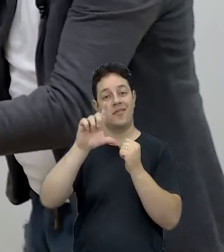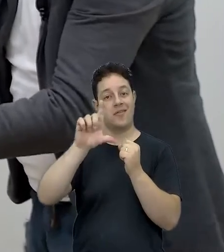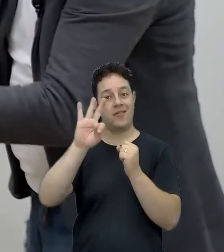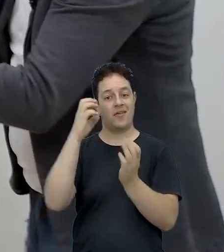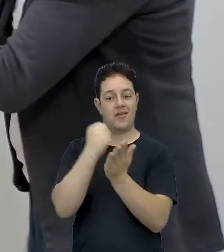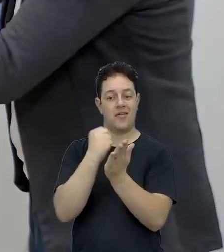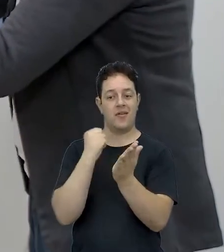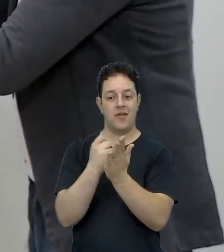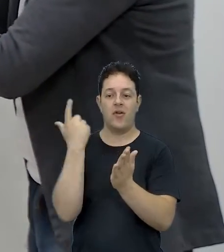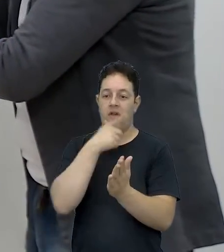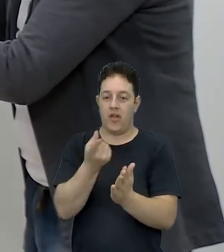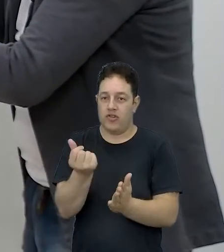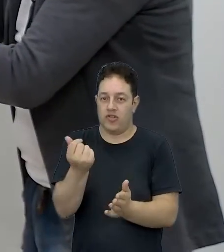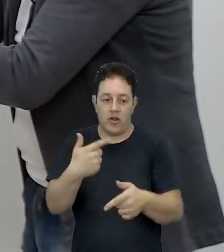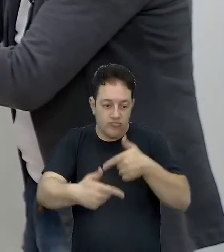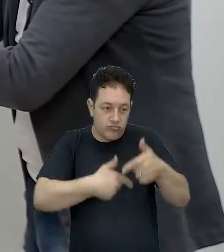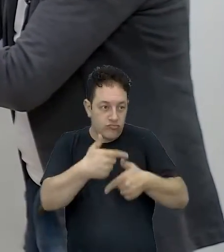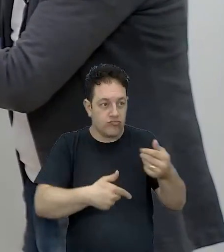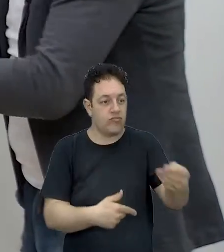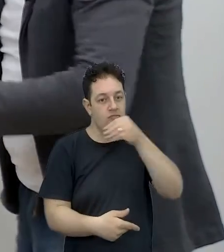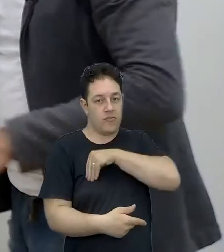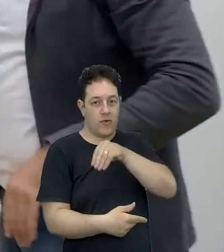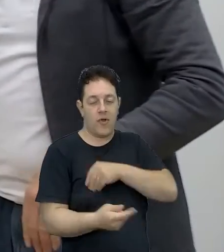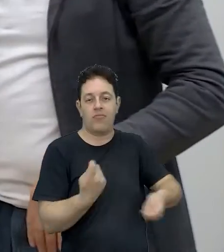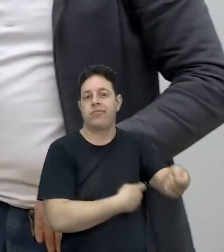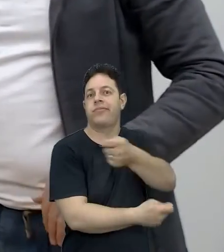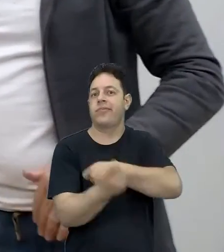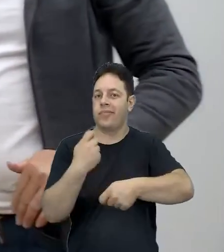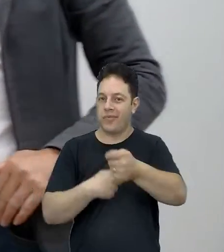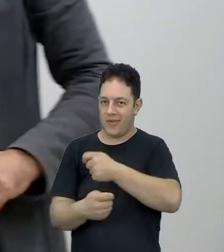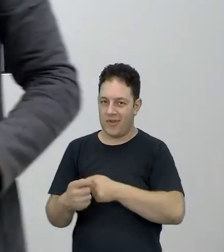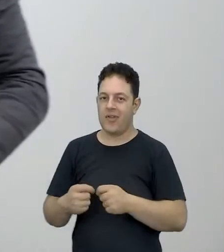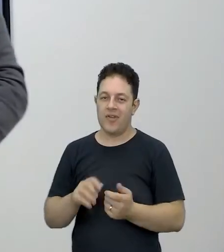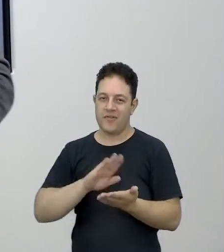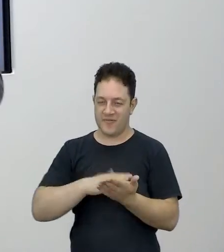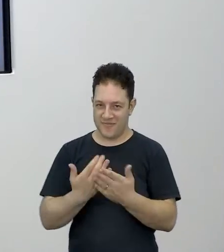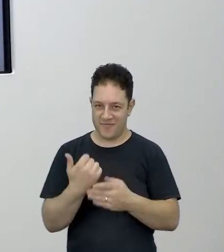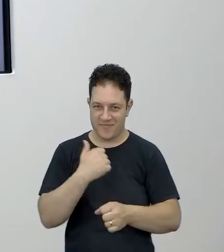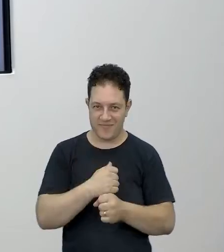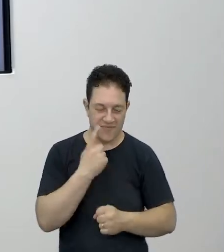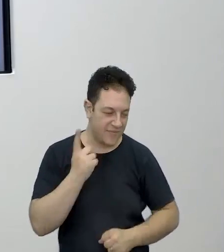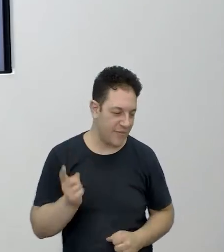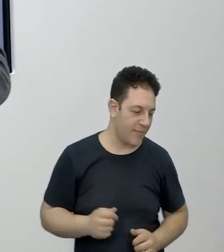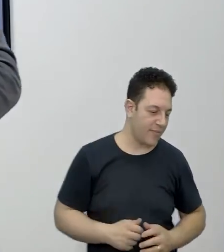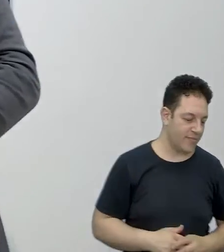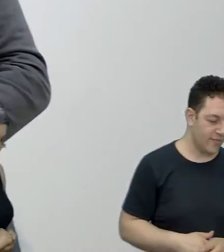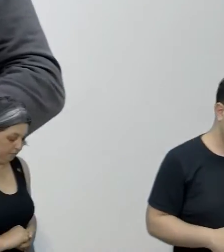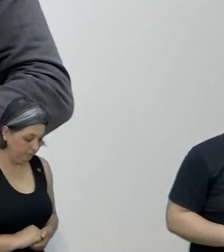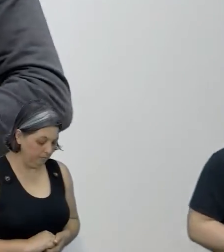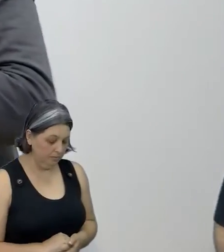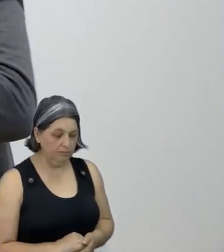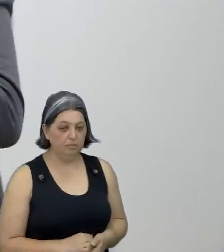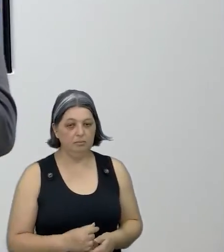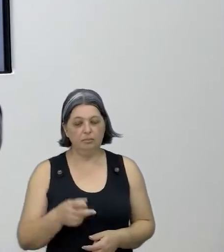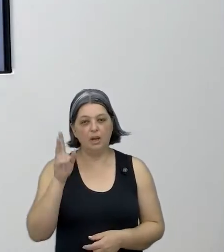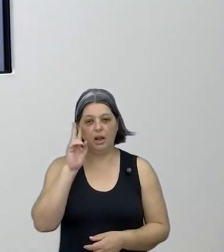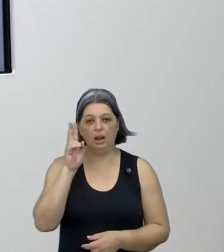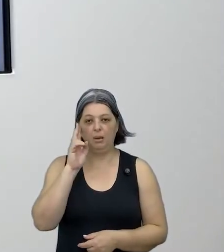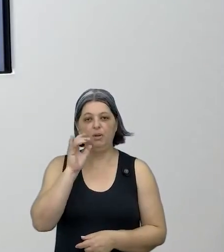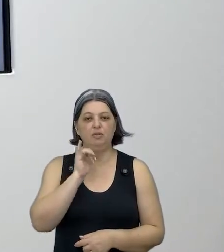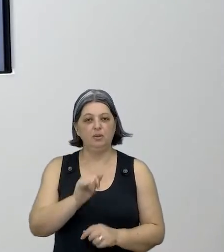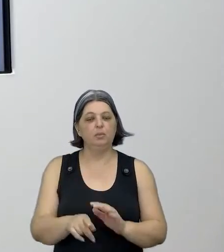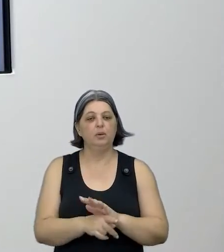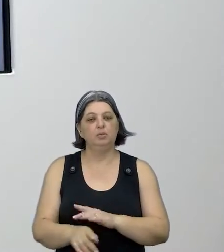de renda para a classe operária. Lembra que eu também falei que o Estado vai garantir, vai